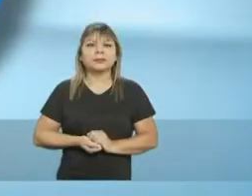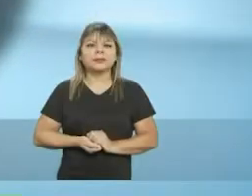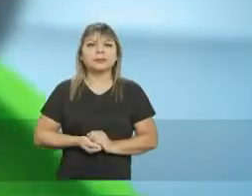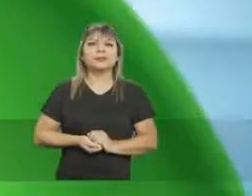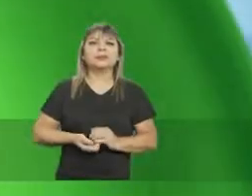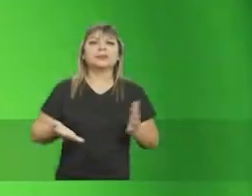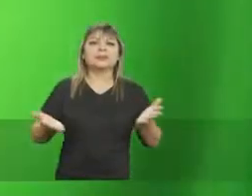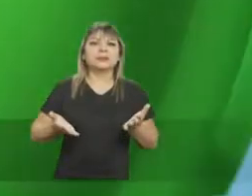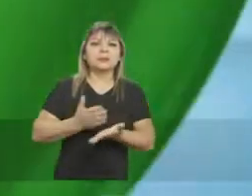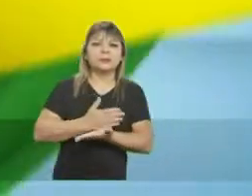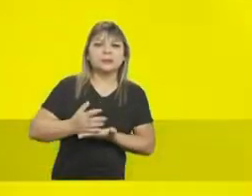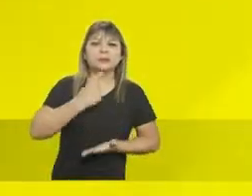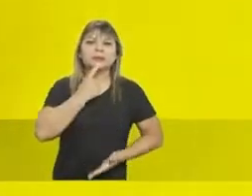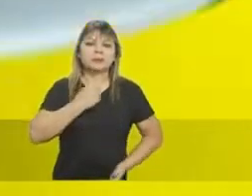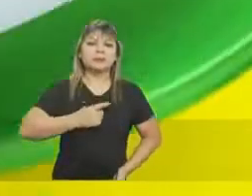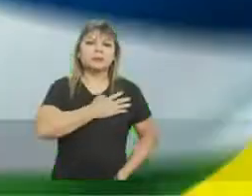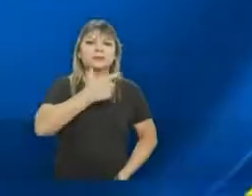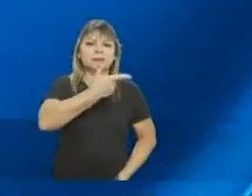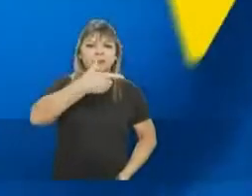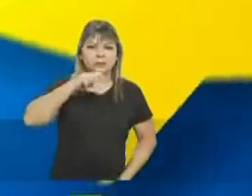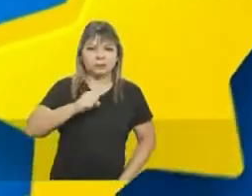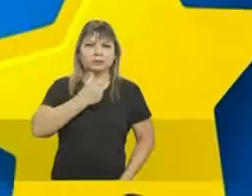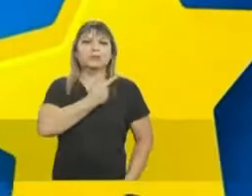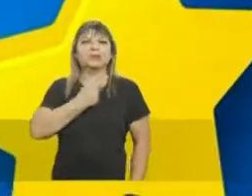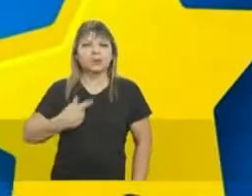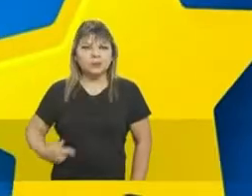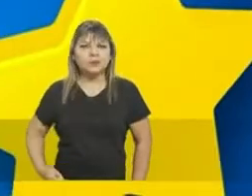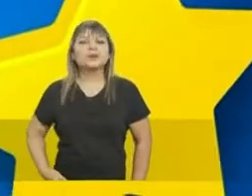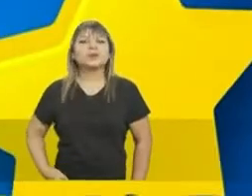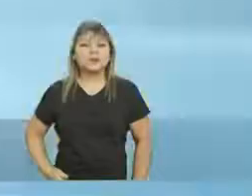Começa agora o programa do Capitão Contar.